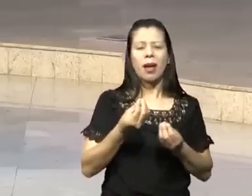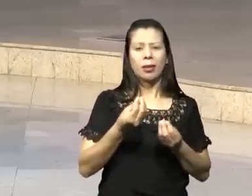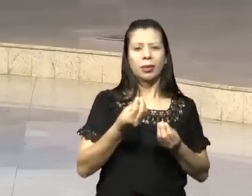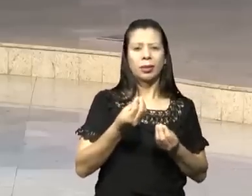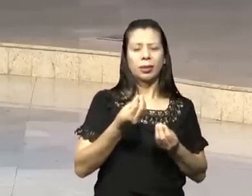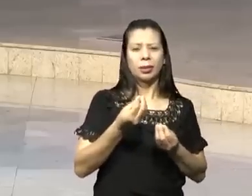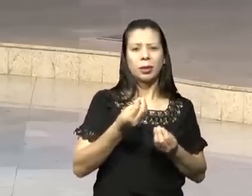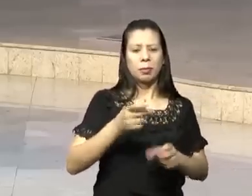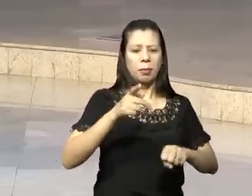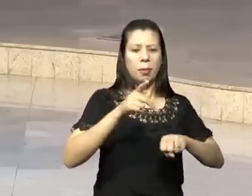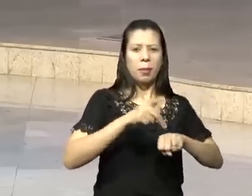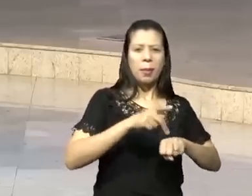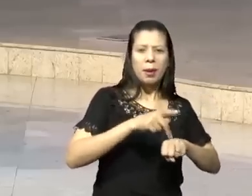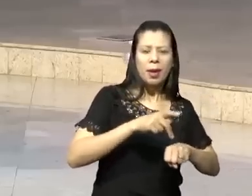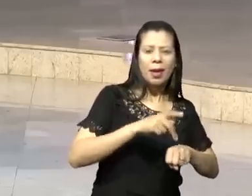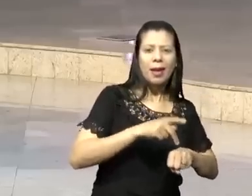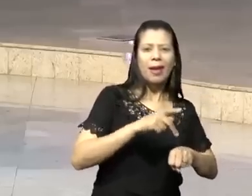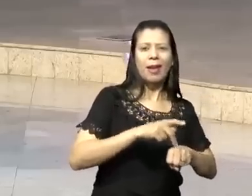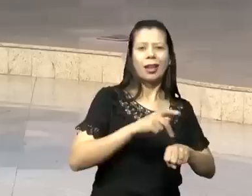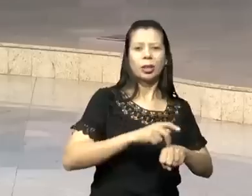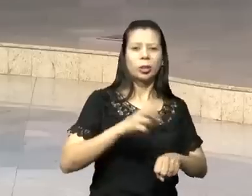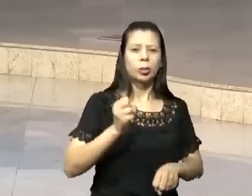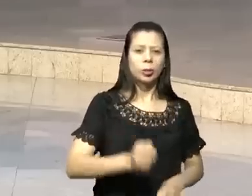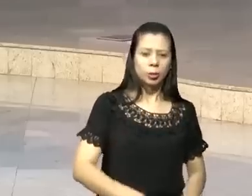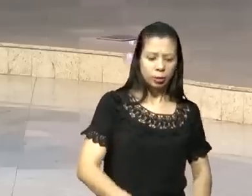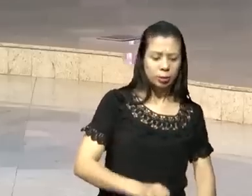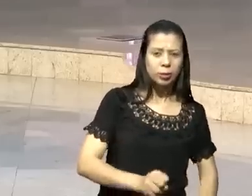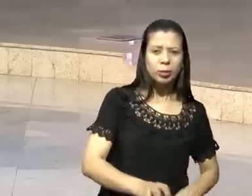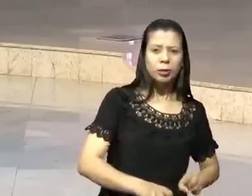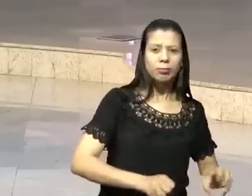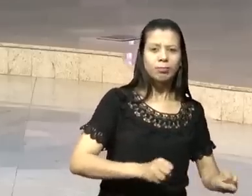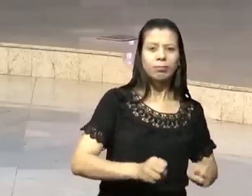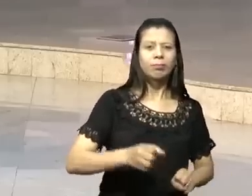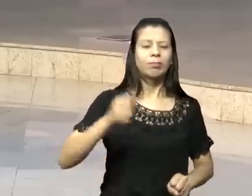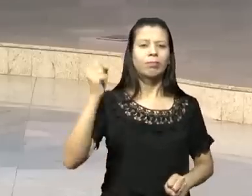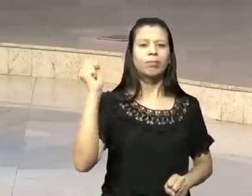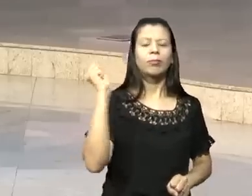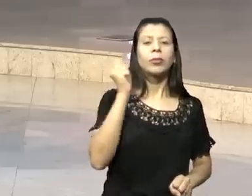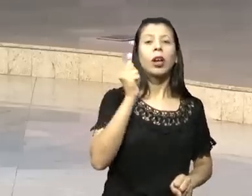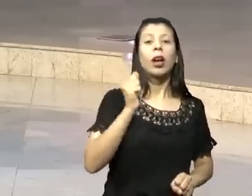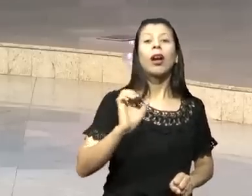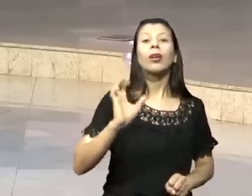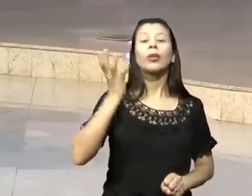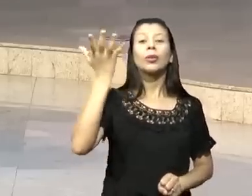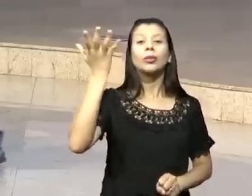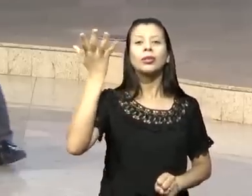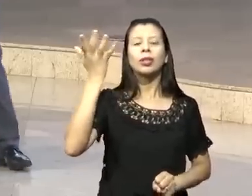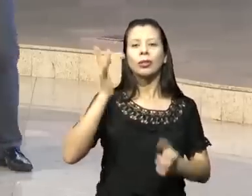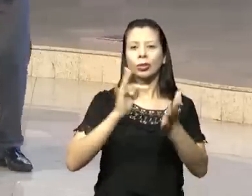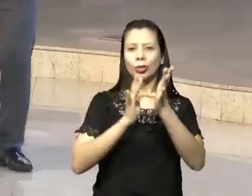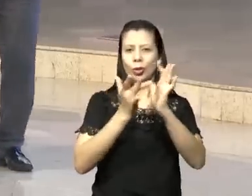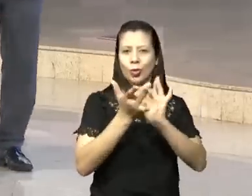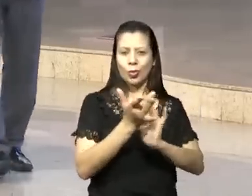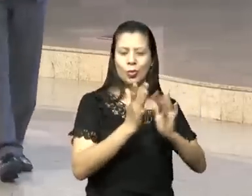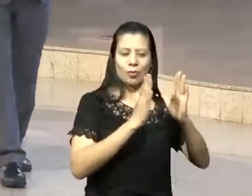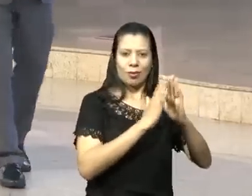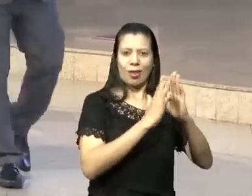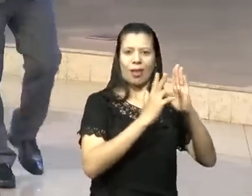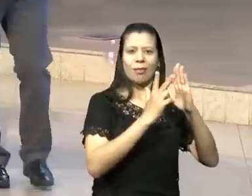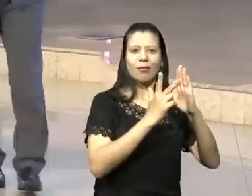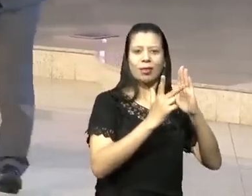mas Jesus chocou e saiu do templo eu não sei se você